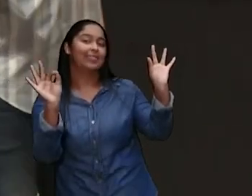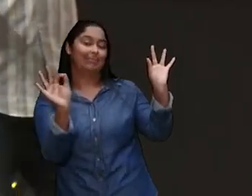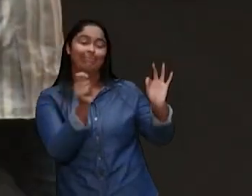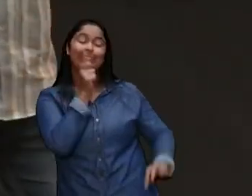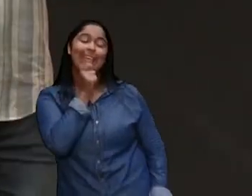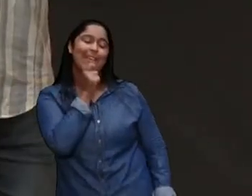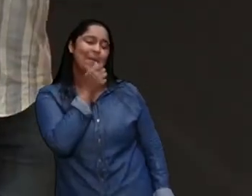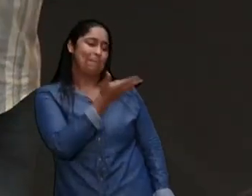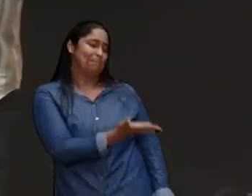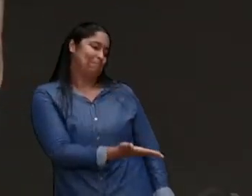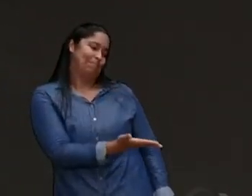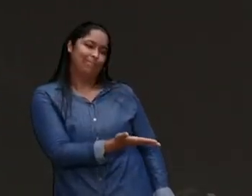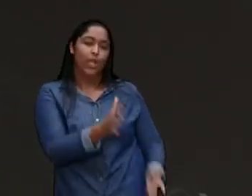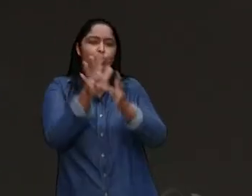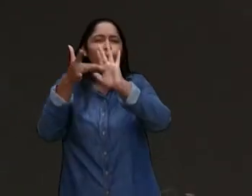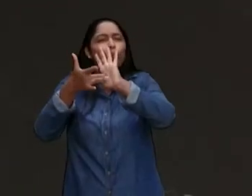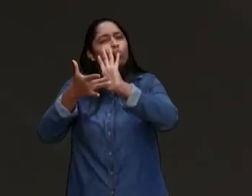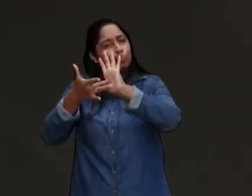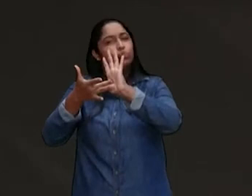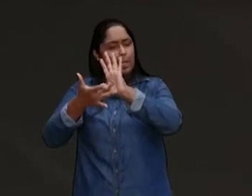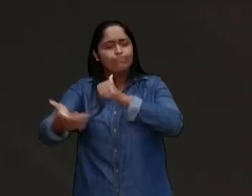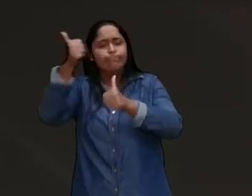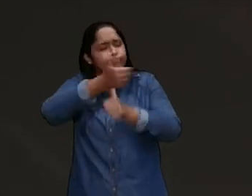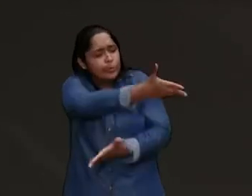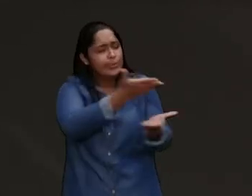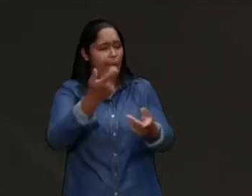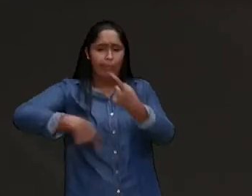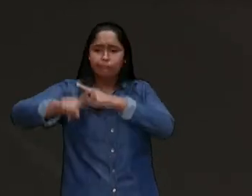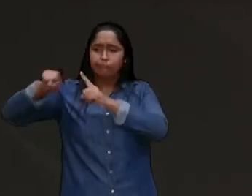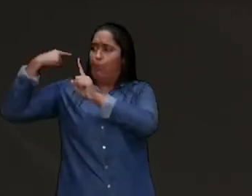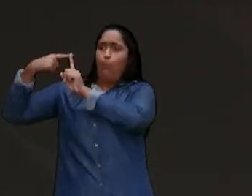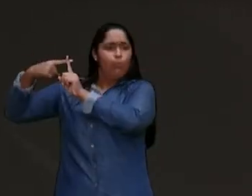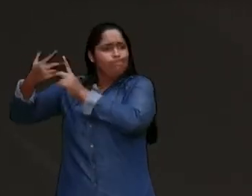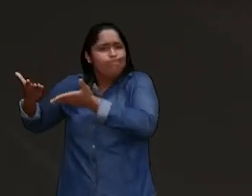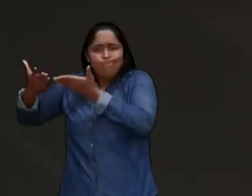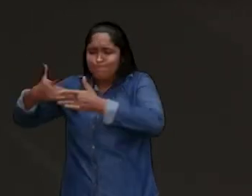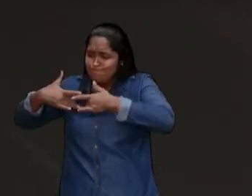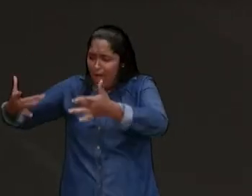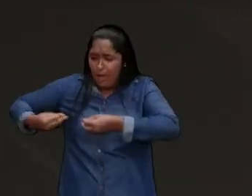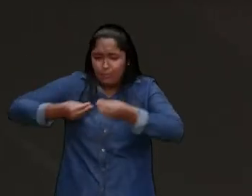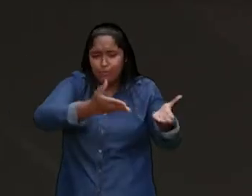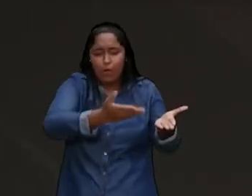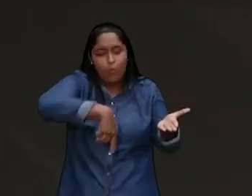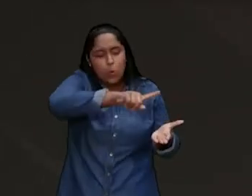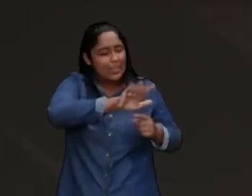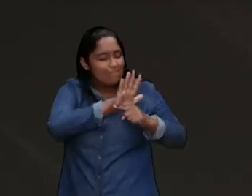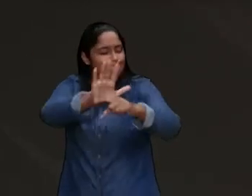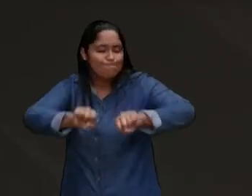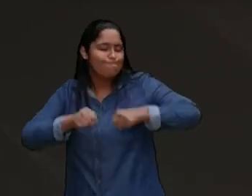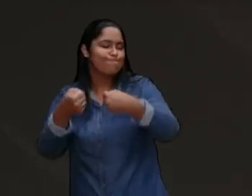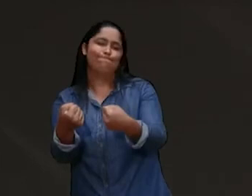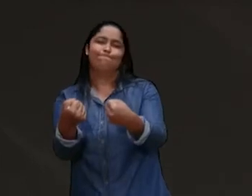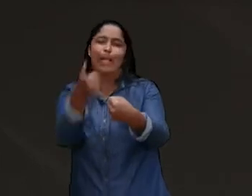na cruz por você e você ainda está esperando que as pessoas sejam perfeitas para você você não consegue dar um